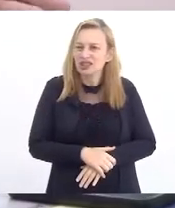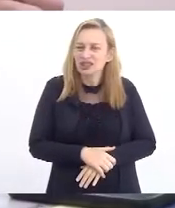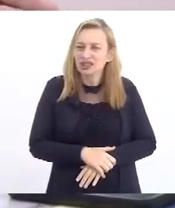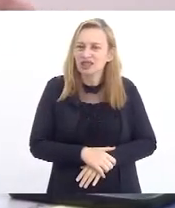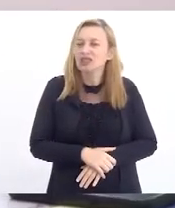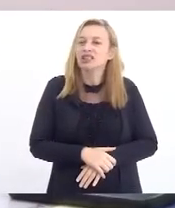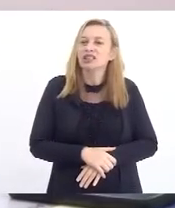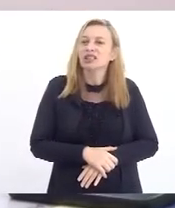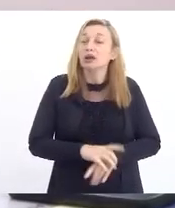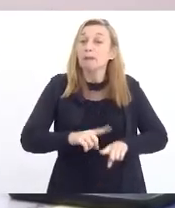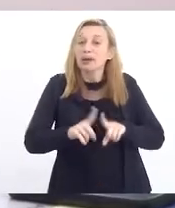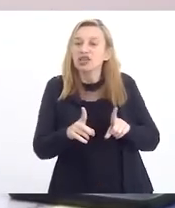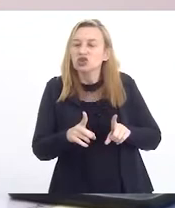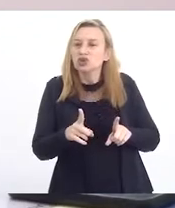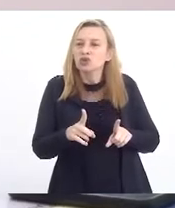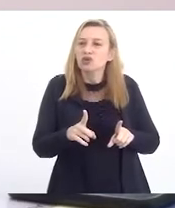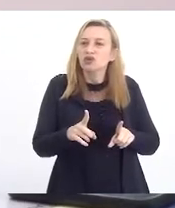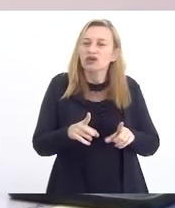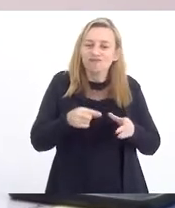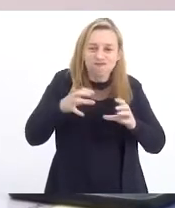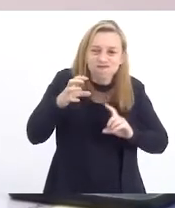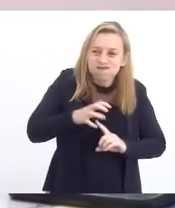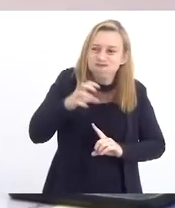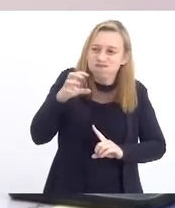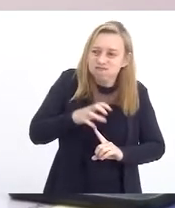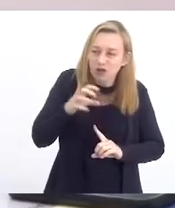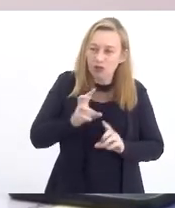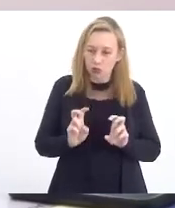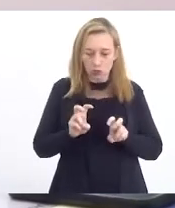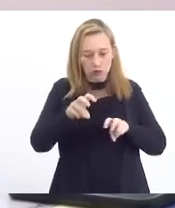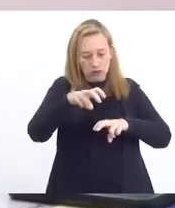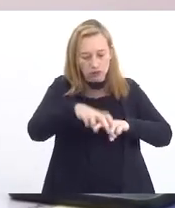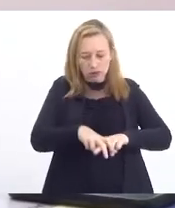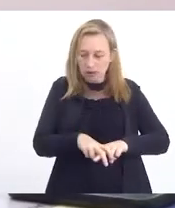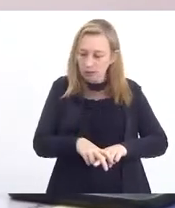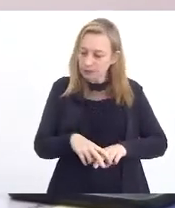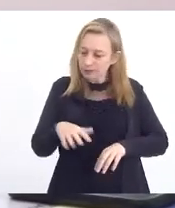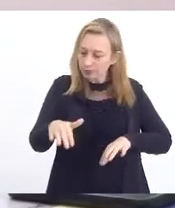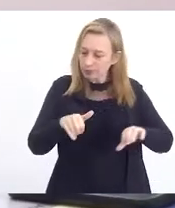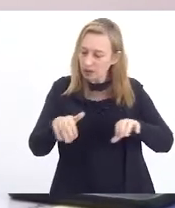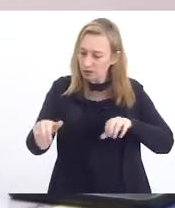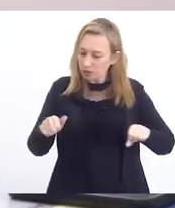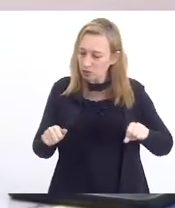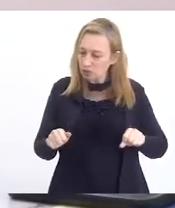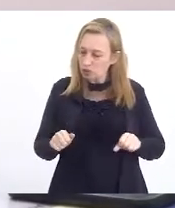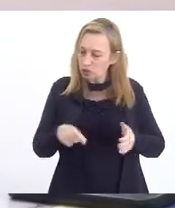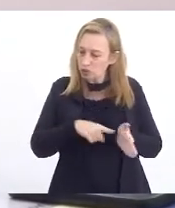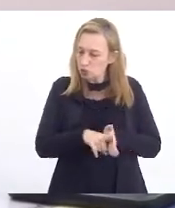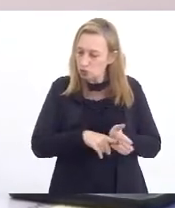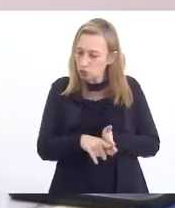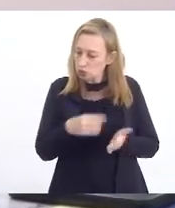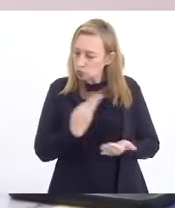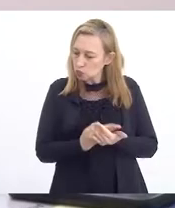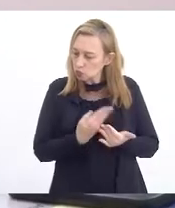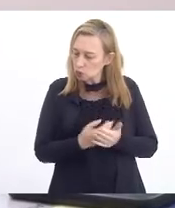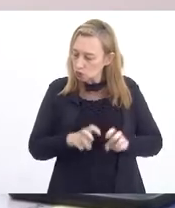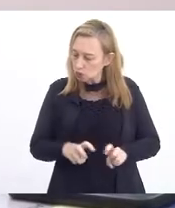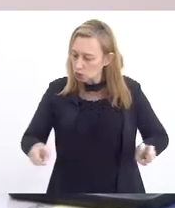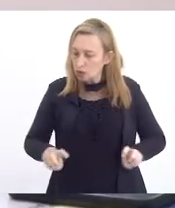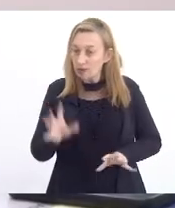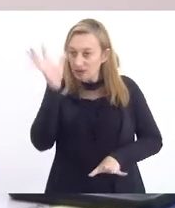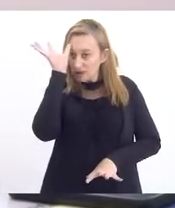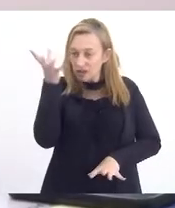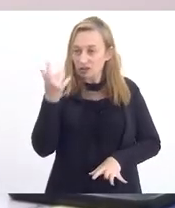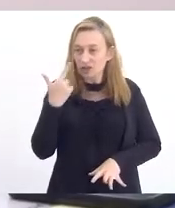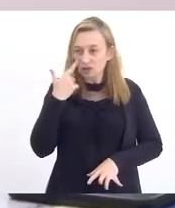alagar, mas como foi muito pressionado, nós sentamos, pegamos algumas consultorias e uma pessoa iluminada deu essa solução. Não